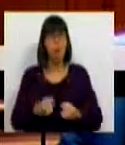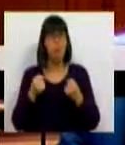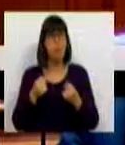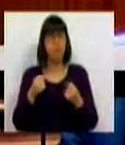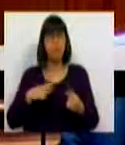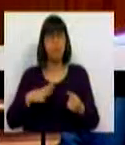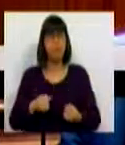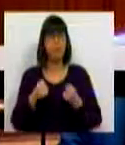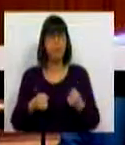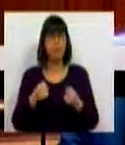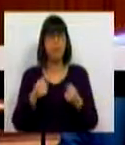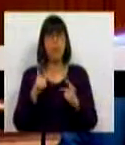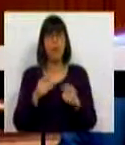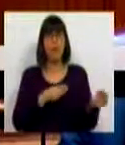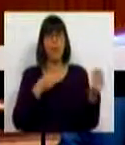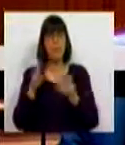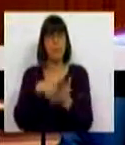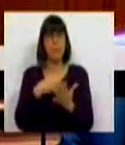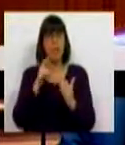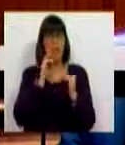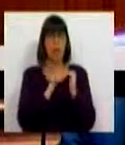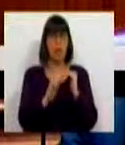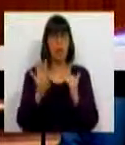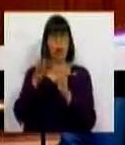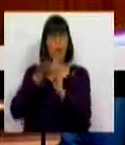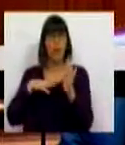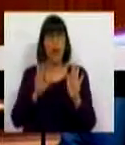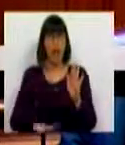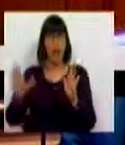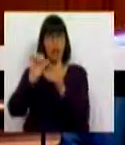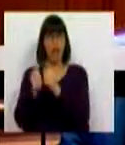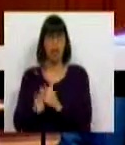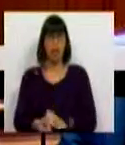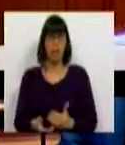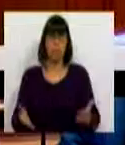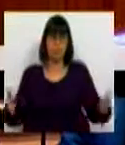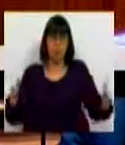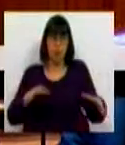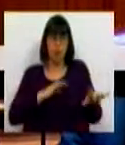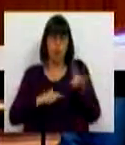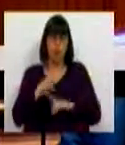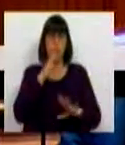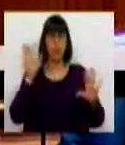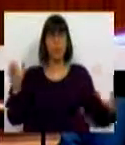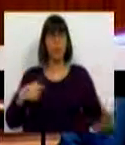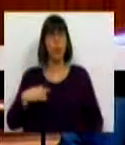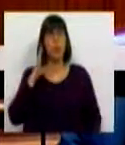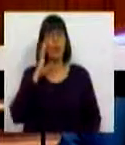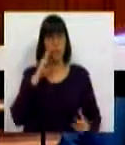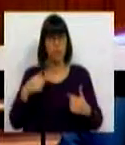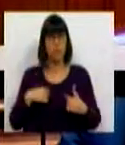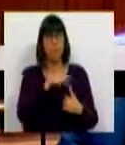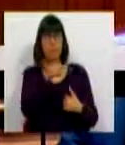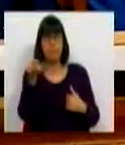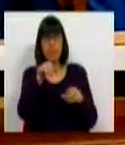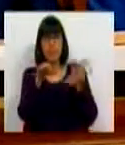conseguem sobreviver é a apresentação do Plano de Estabilidade e do Programa Nacional de Reformas. Ó Sr. Deputado, eu sei que os